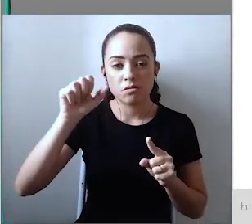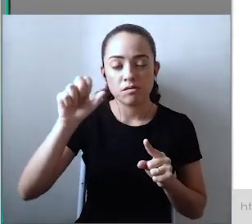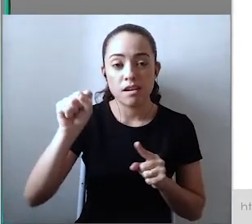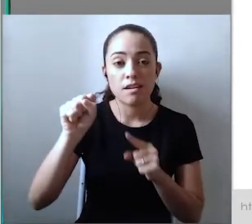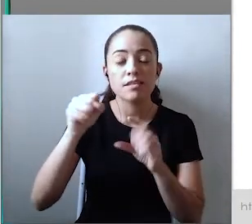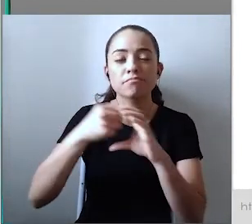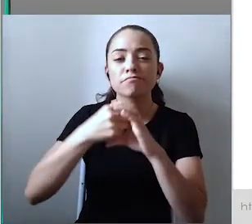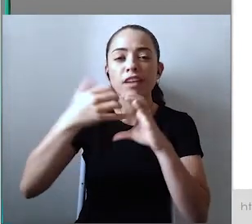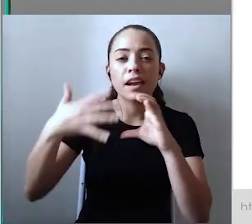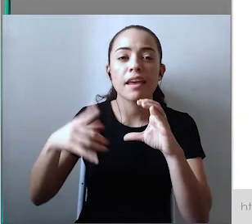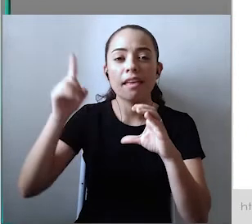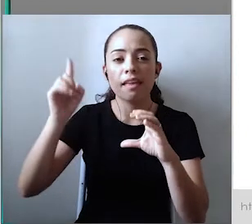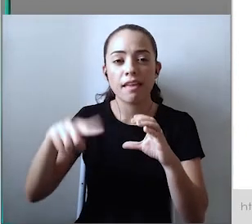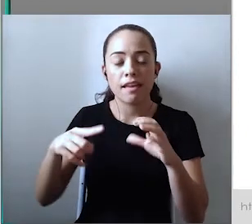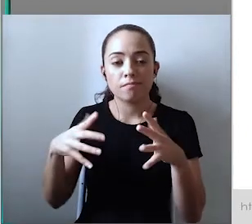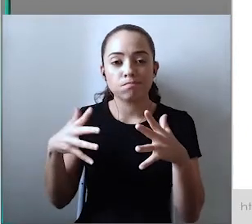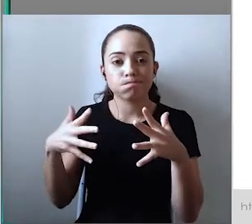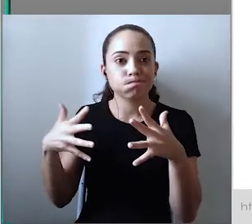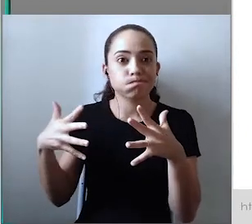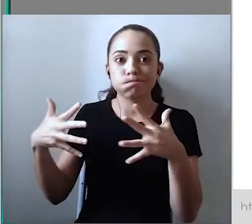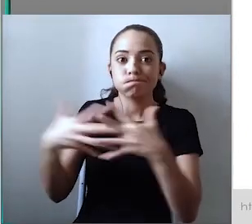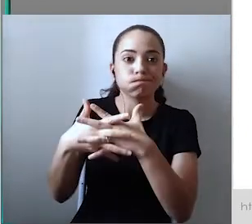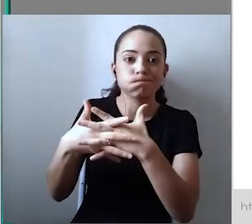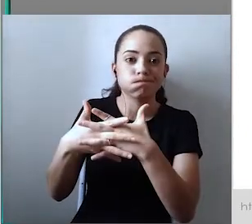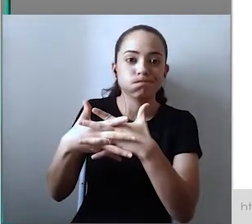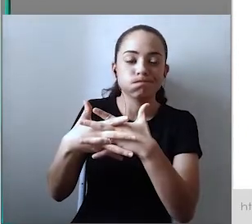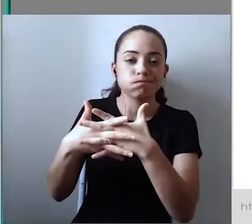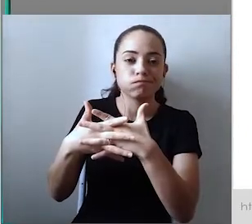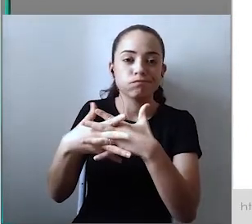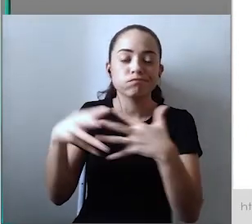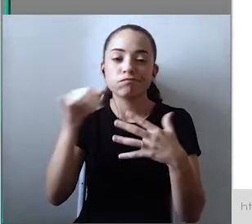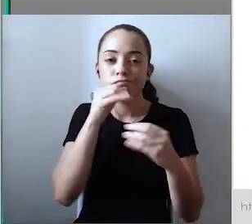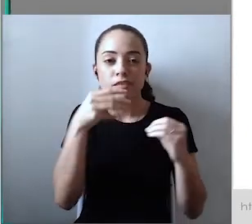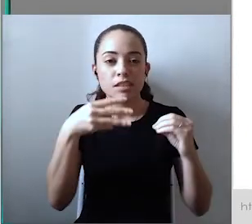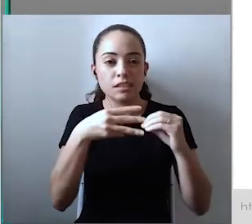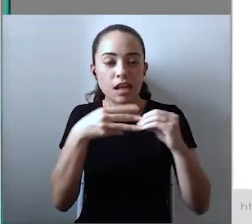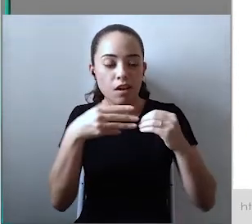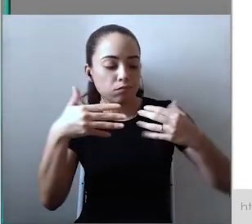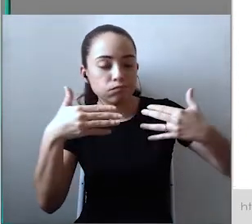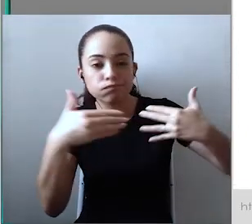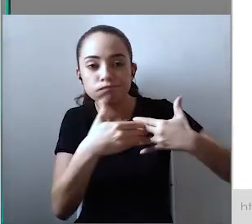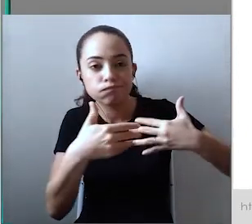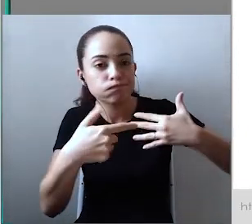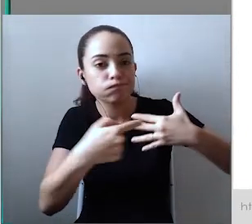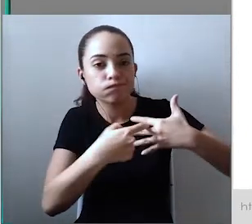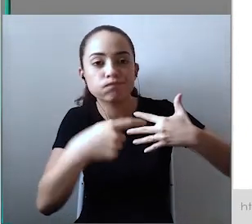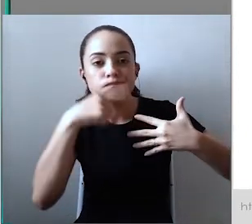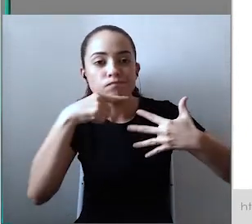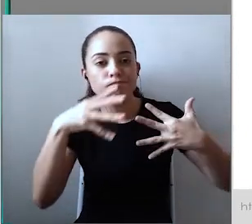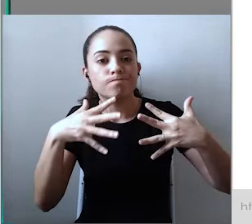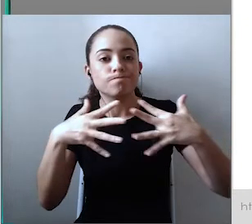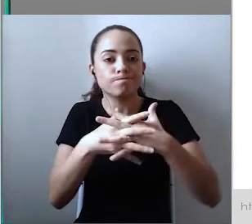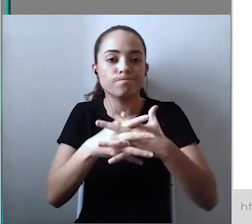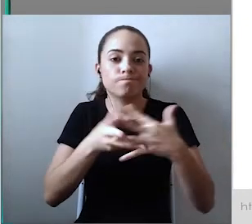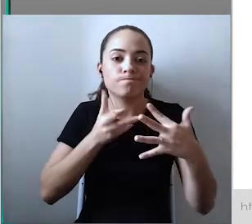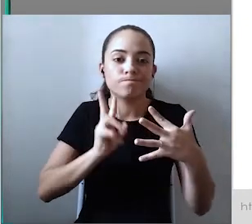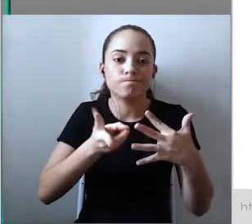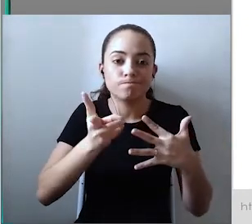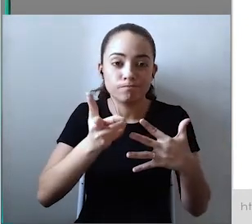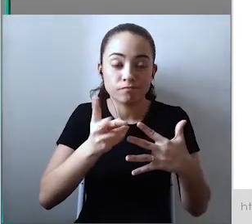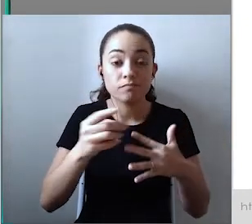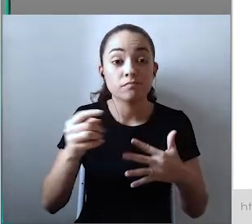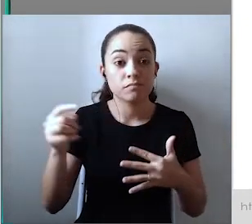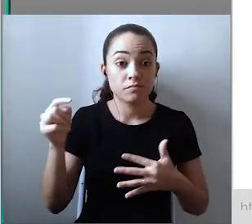que caracterizam-se por serem impermeáveis e formam uma barreira intercelular de difusão. Estas